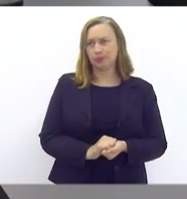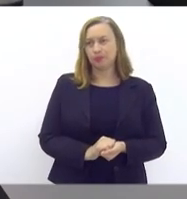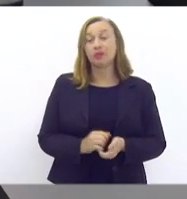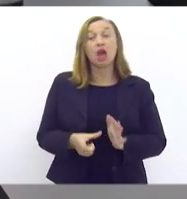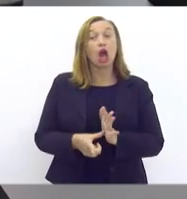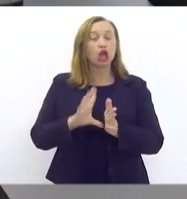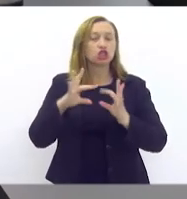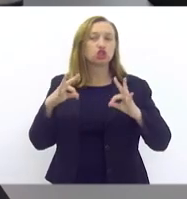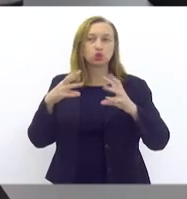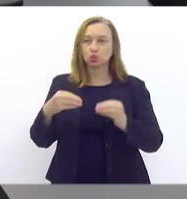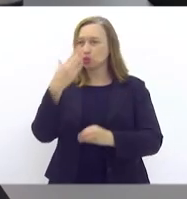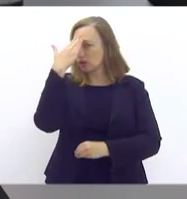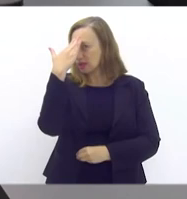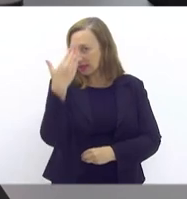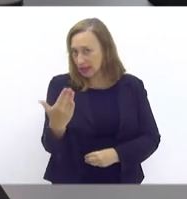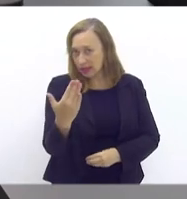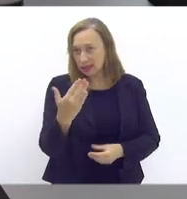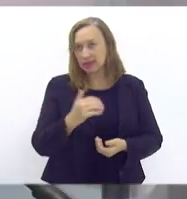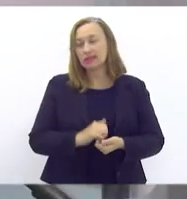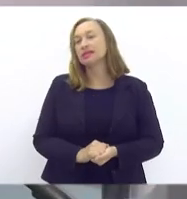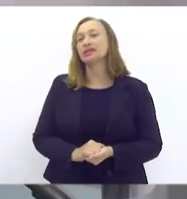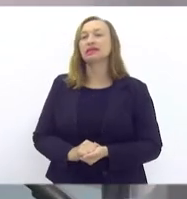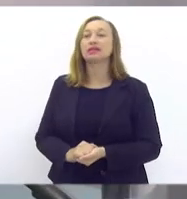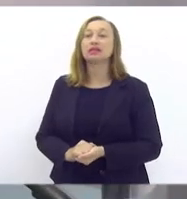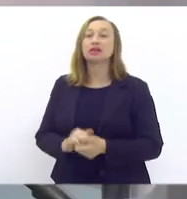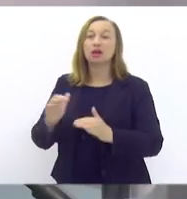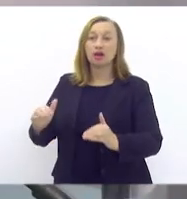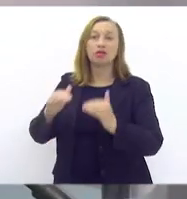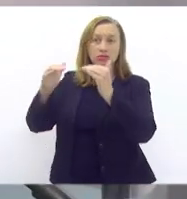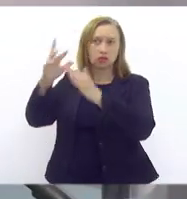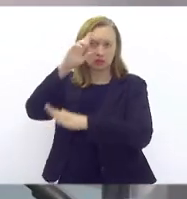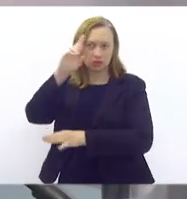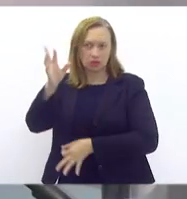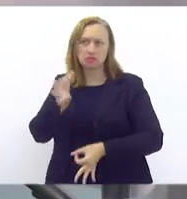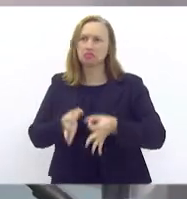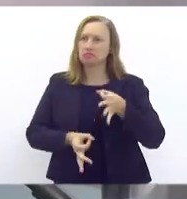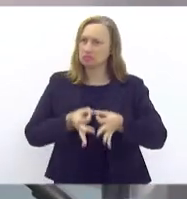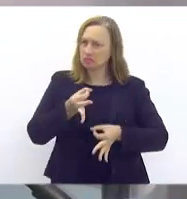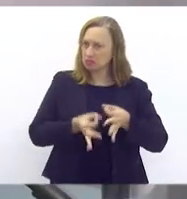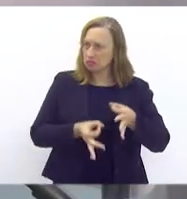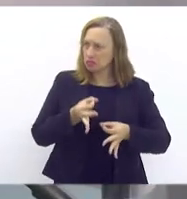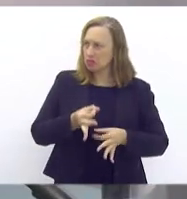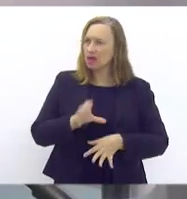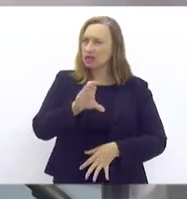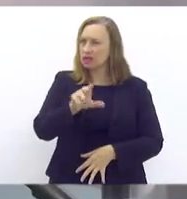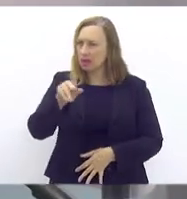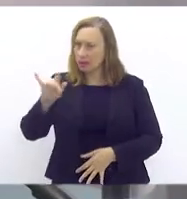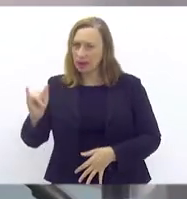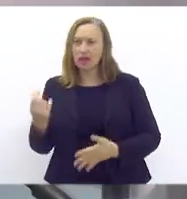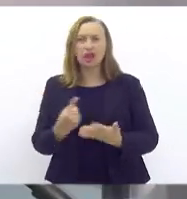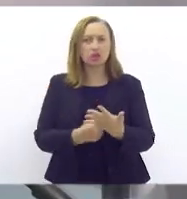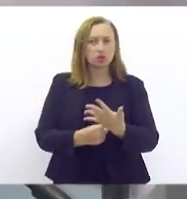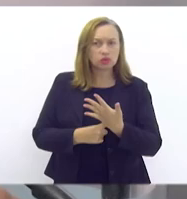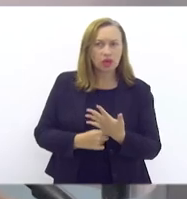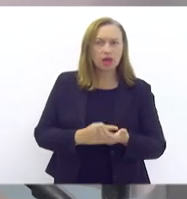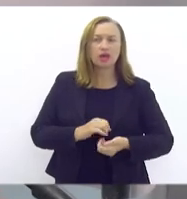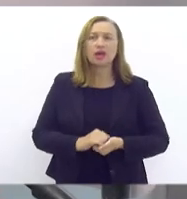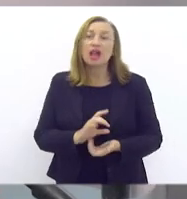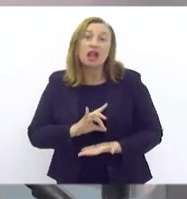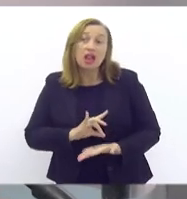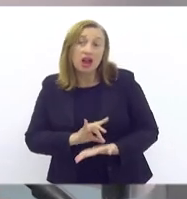antes de mais nada agradecer a vossa excelência por por contribuir com essa CPI E na